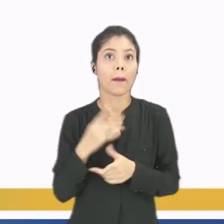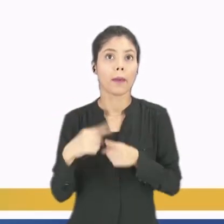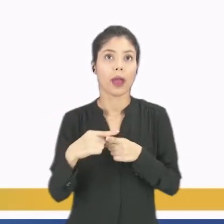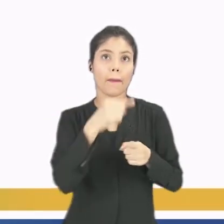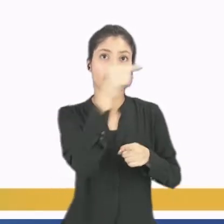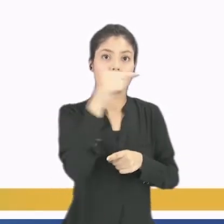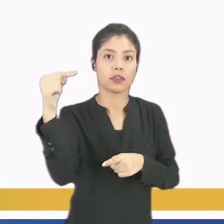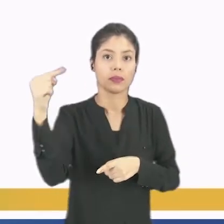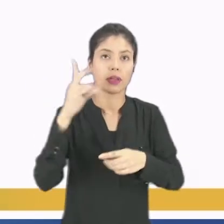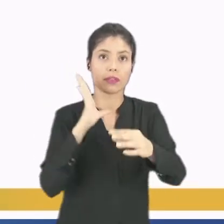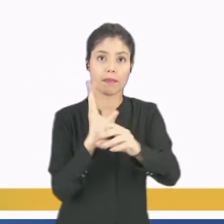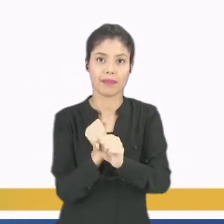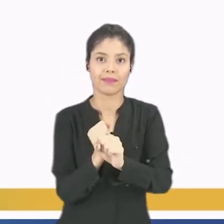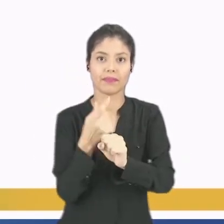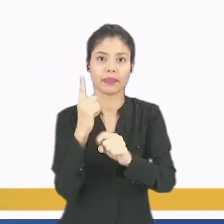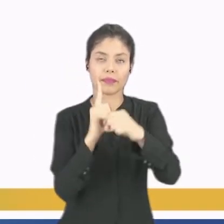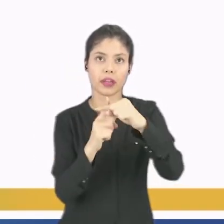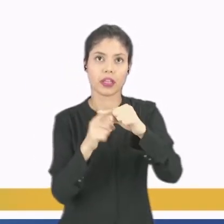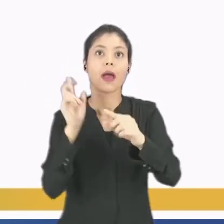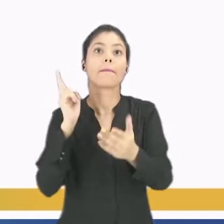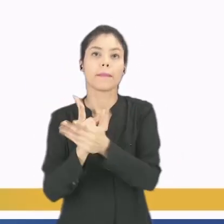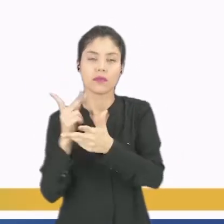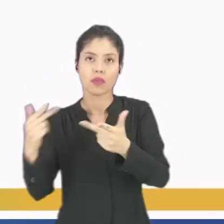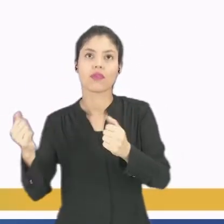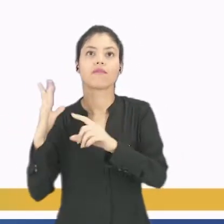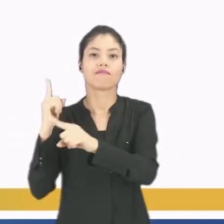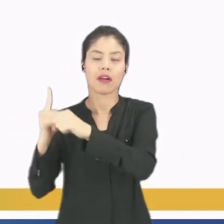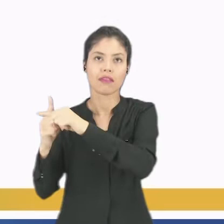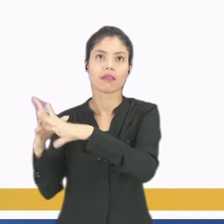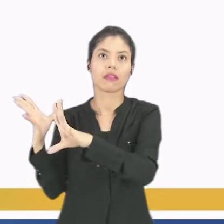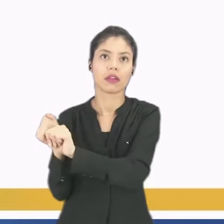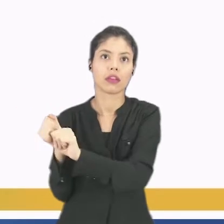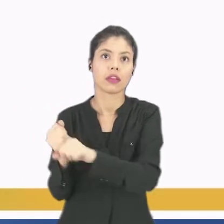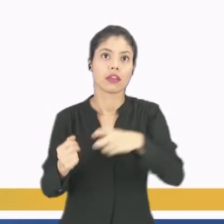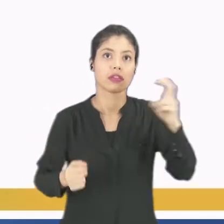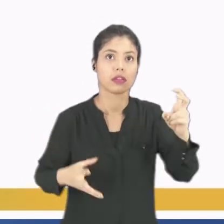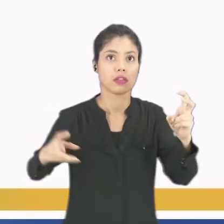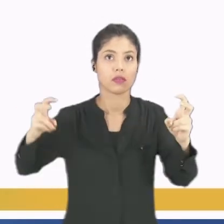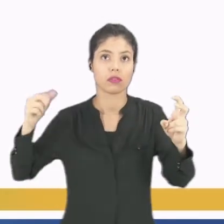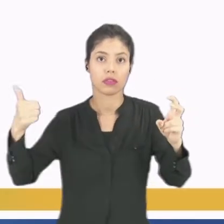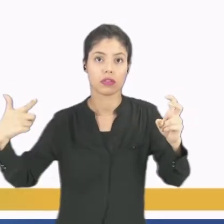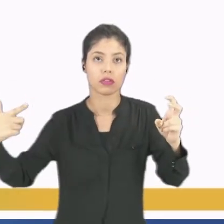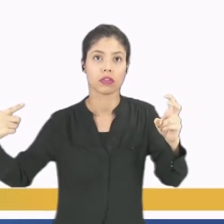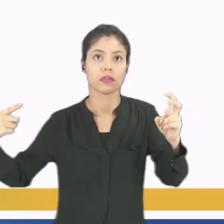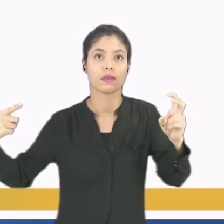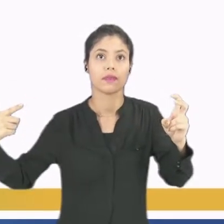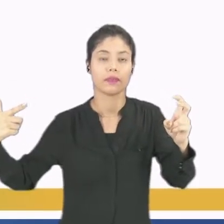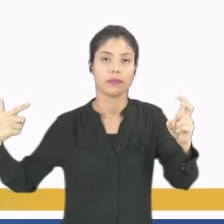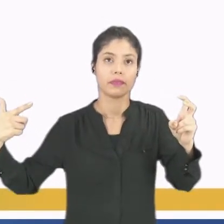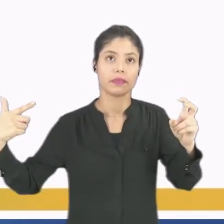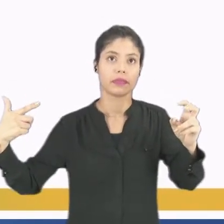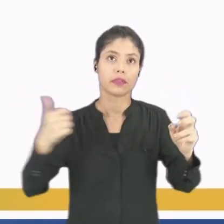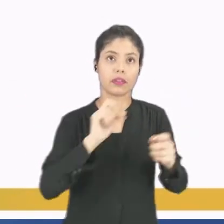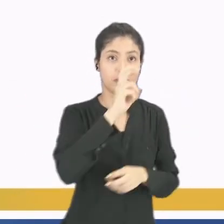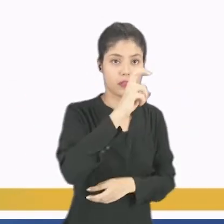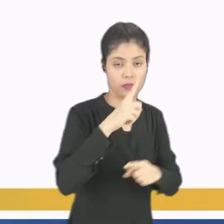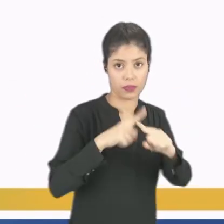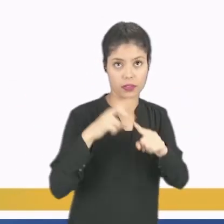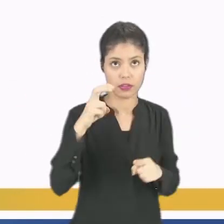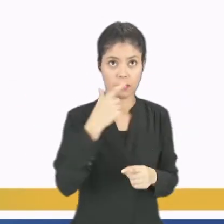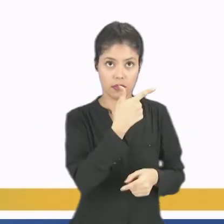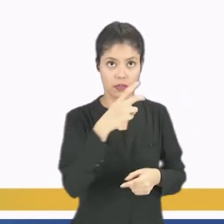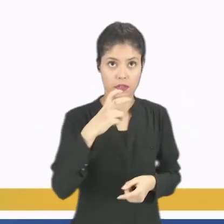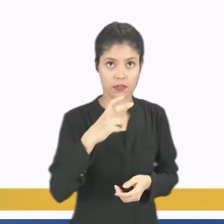menos vezes menos é mais. Aqui também. Então, aqui vai somar, dá 5, somando dá 12. 5 ao quadrado mais